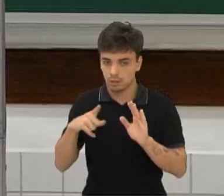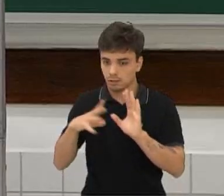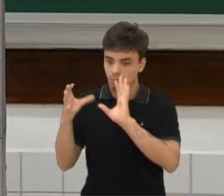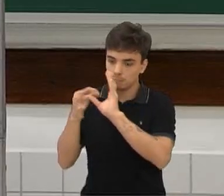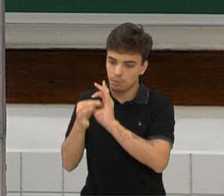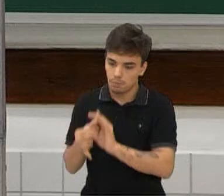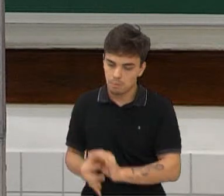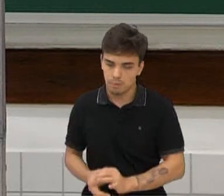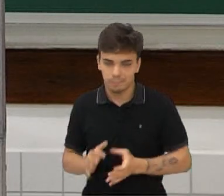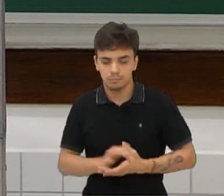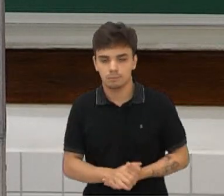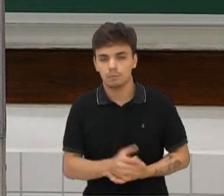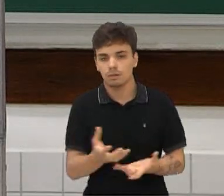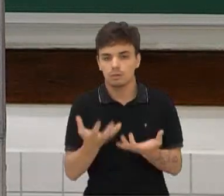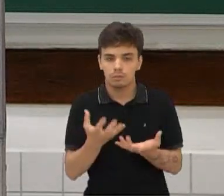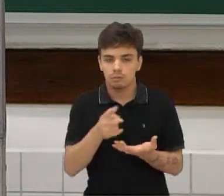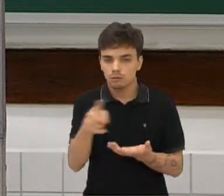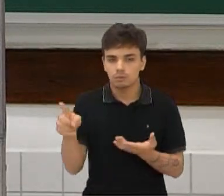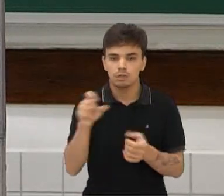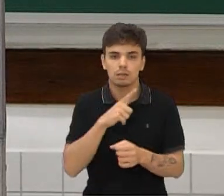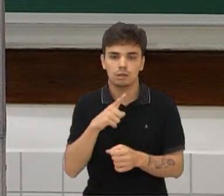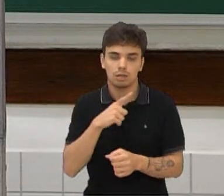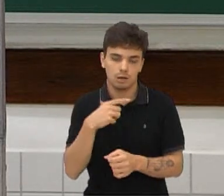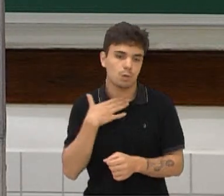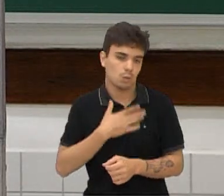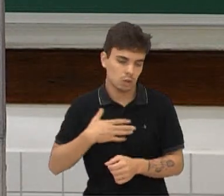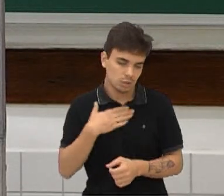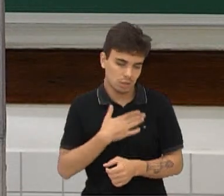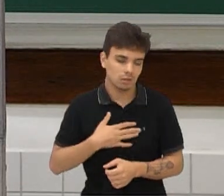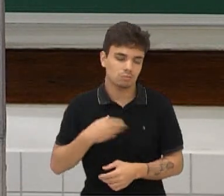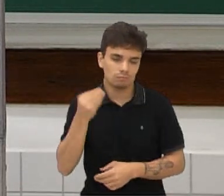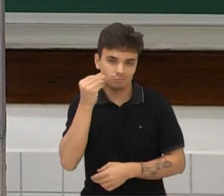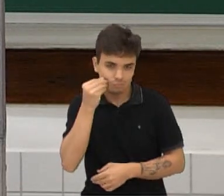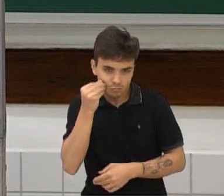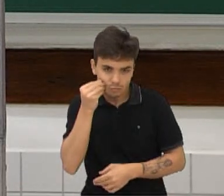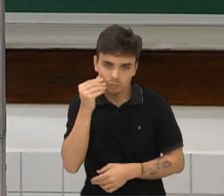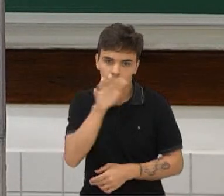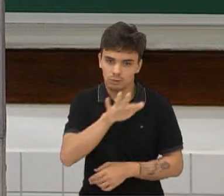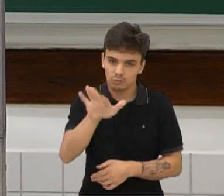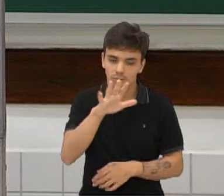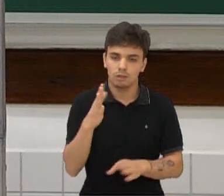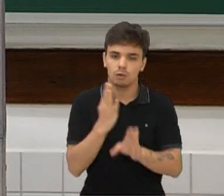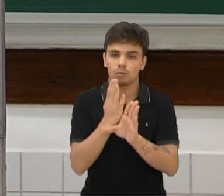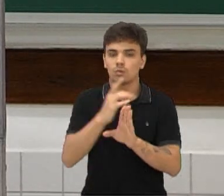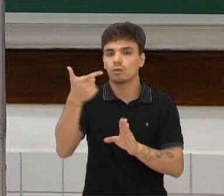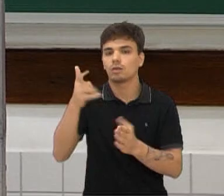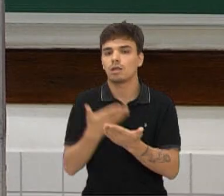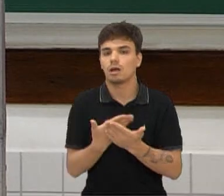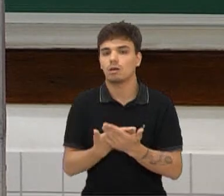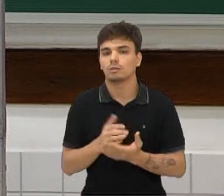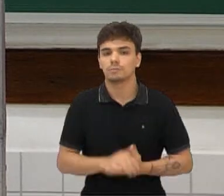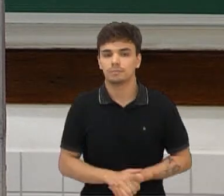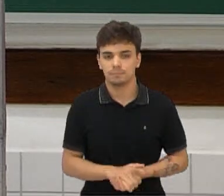tá? Eu espero que você tenha gostado. Um beijo para você e a gente se vê na próxima aula.